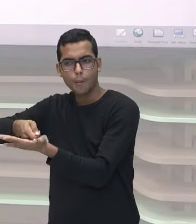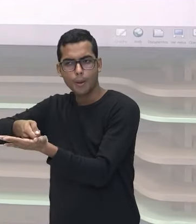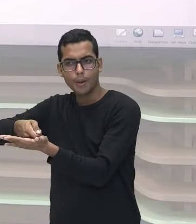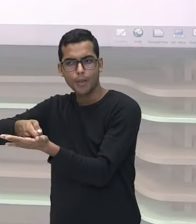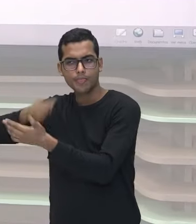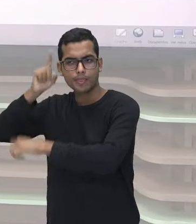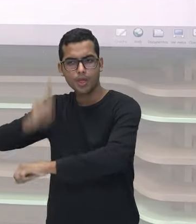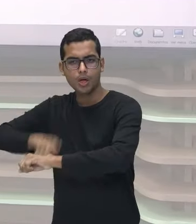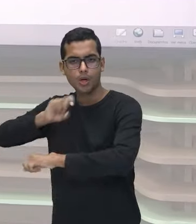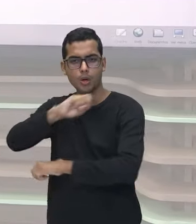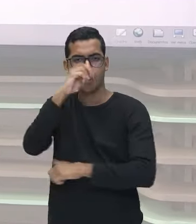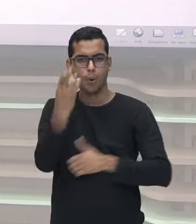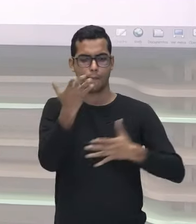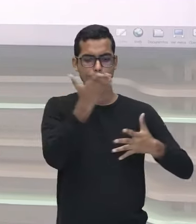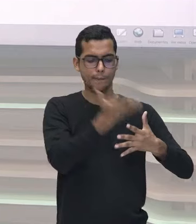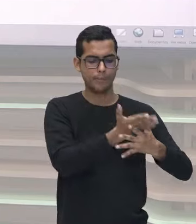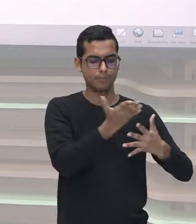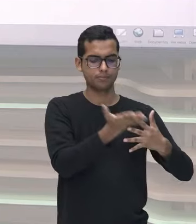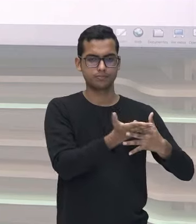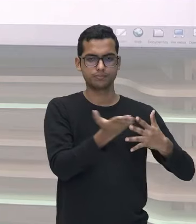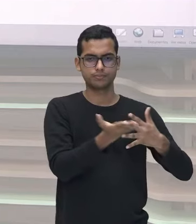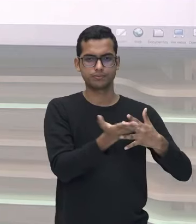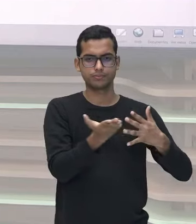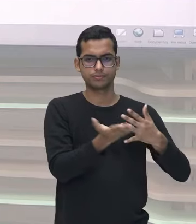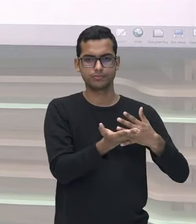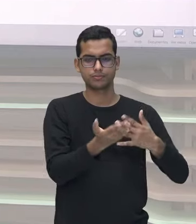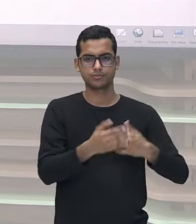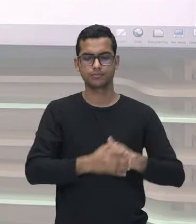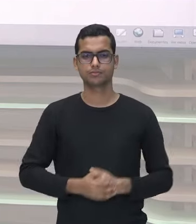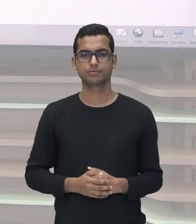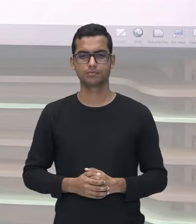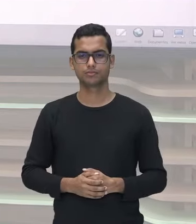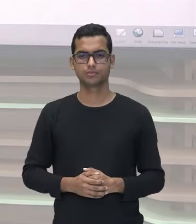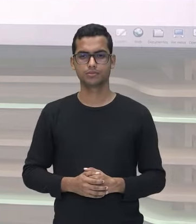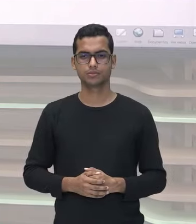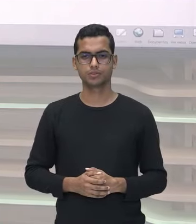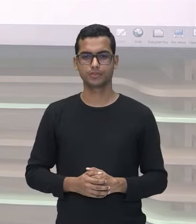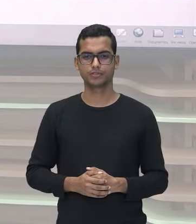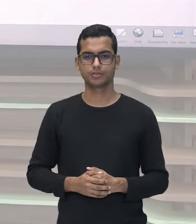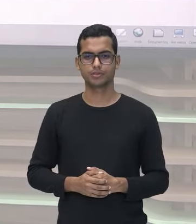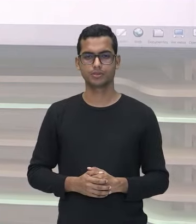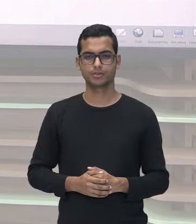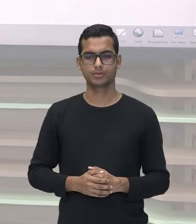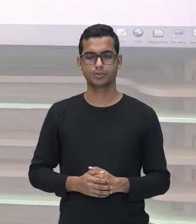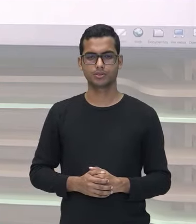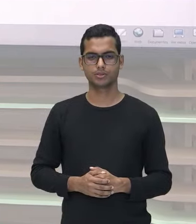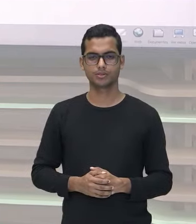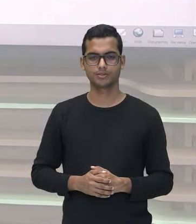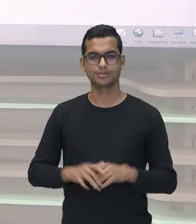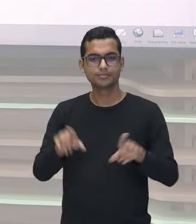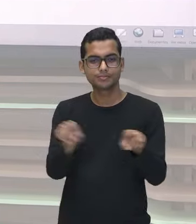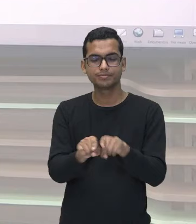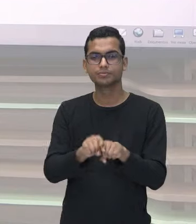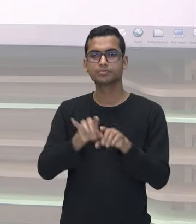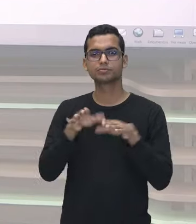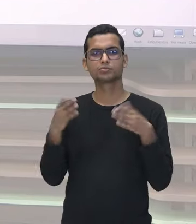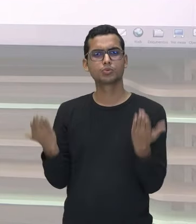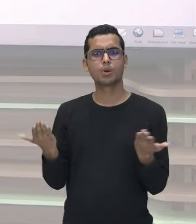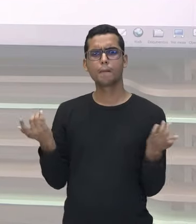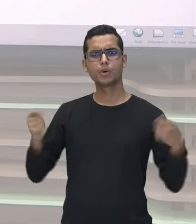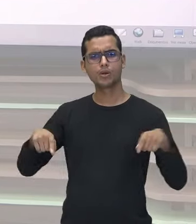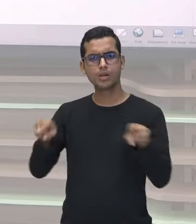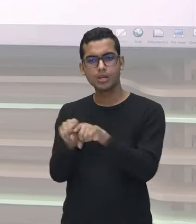bicicleta parcelado? E aí você depara com outra situação. Qual é a vantagem se eu comprar parcelado?